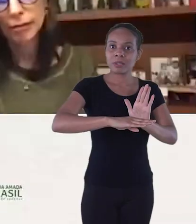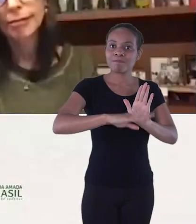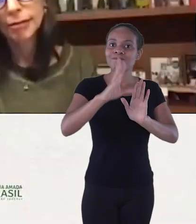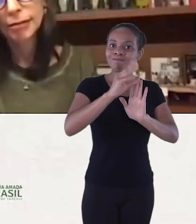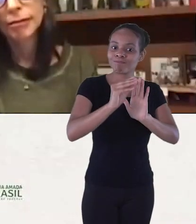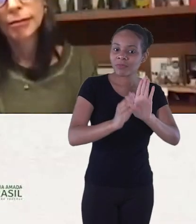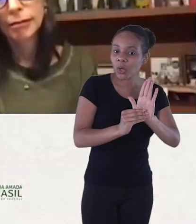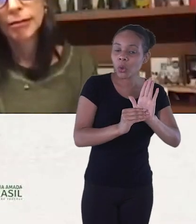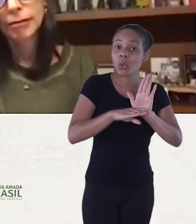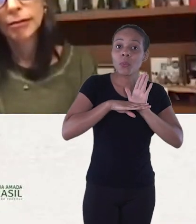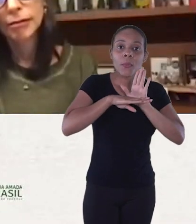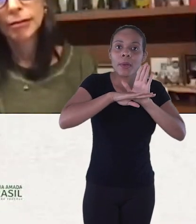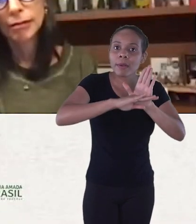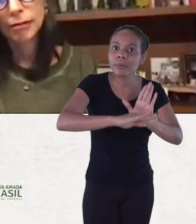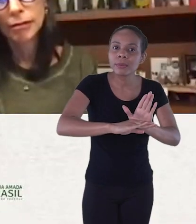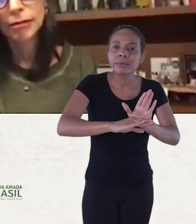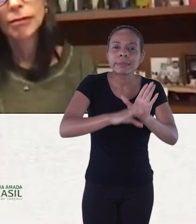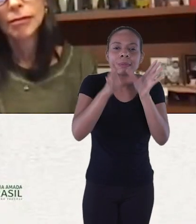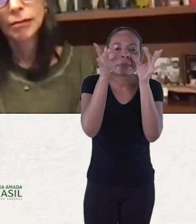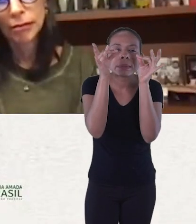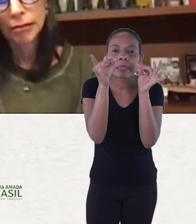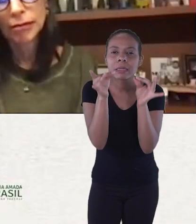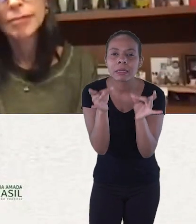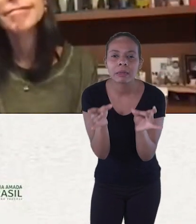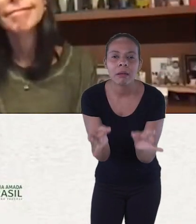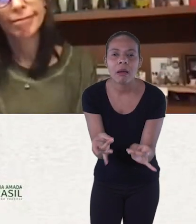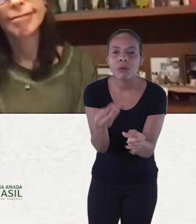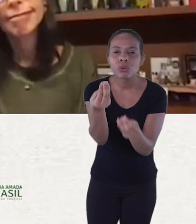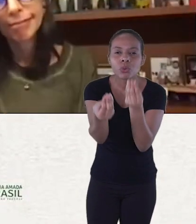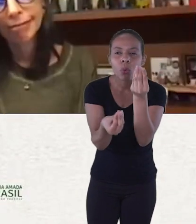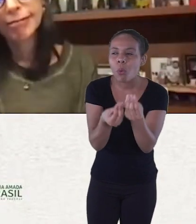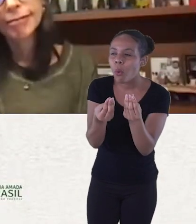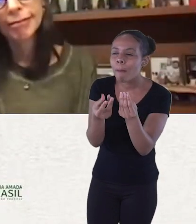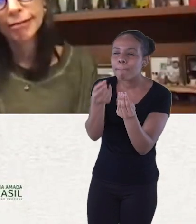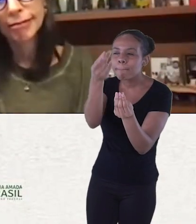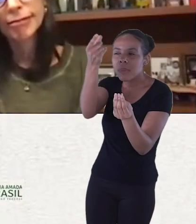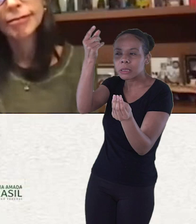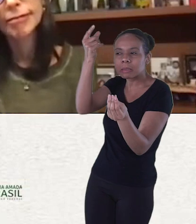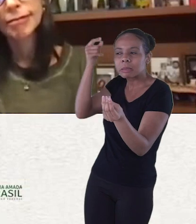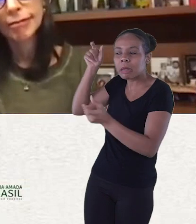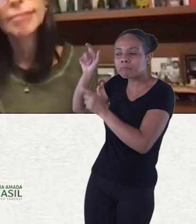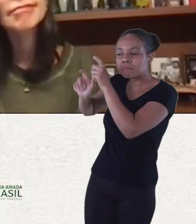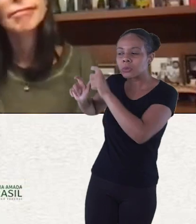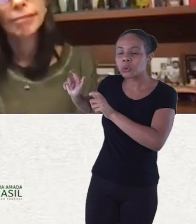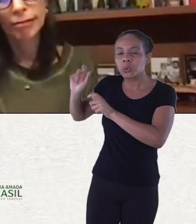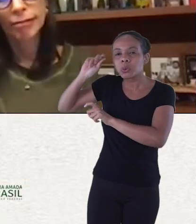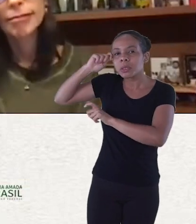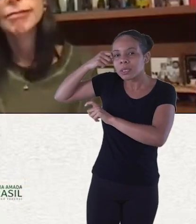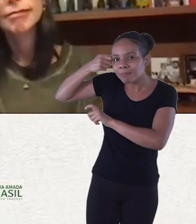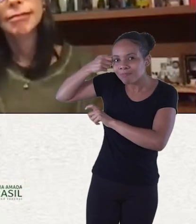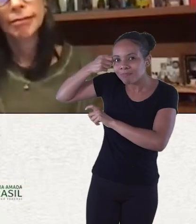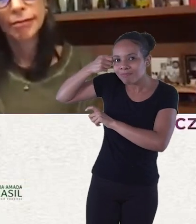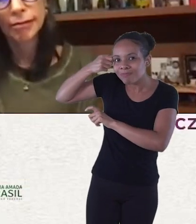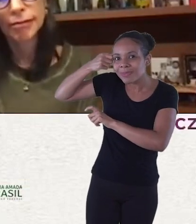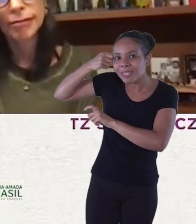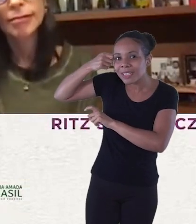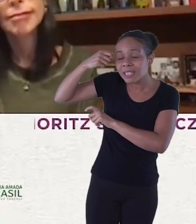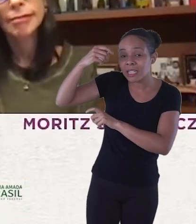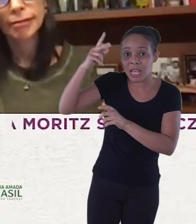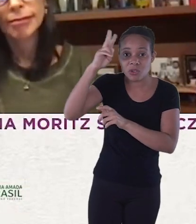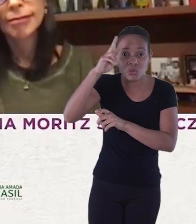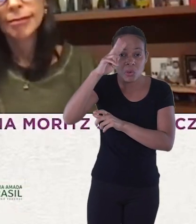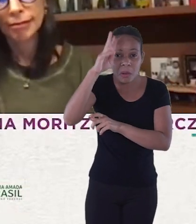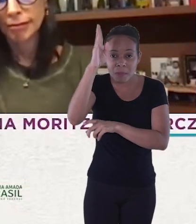contar detalhes da vida dos biografados que não estão contados na história brasileira. É